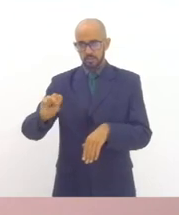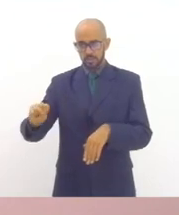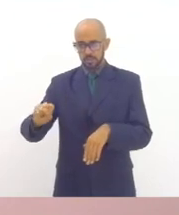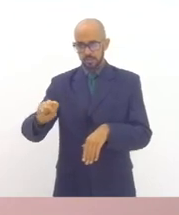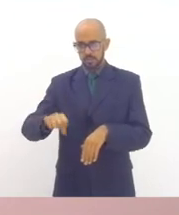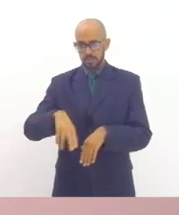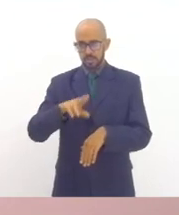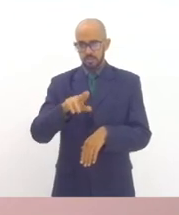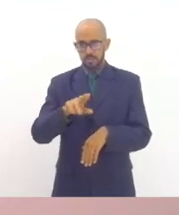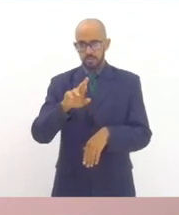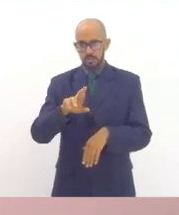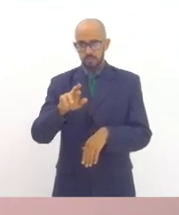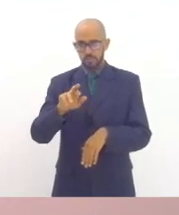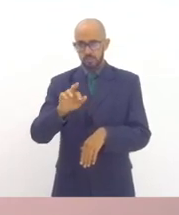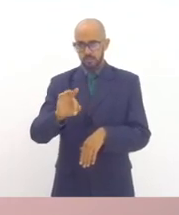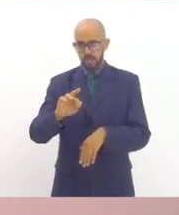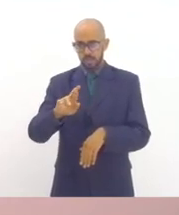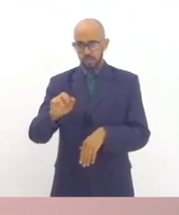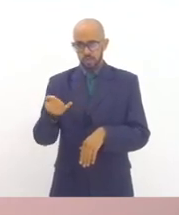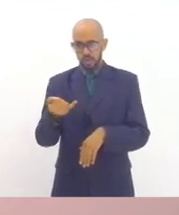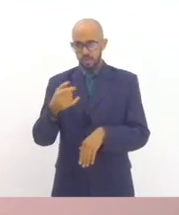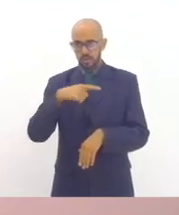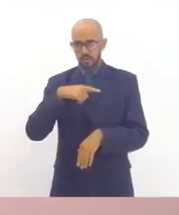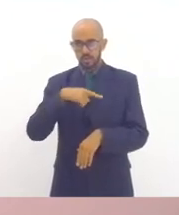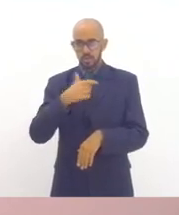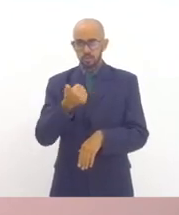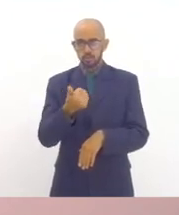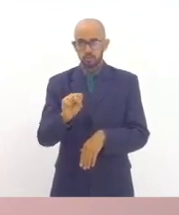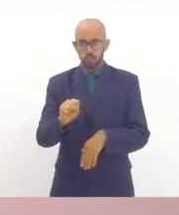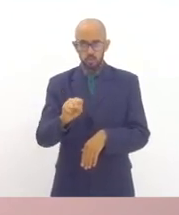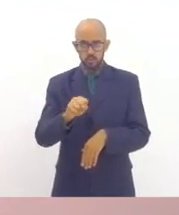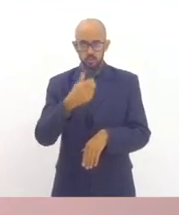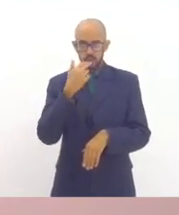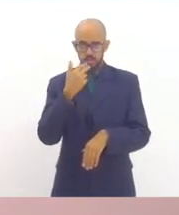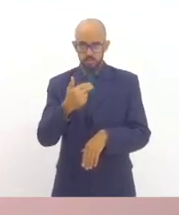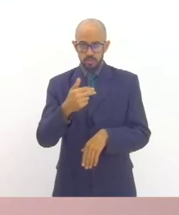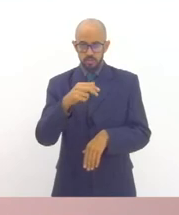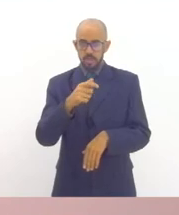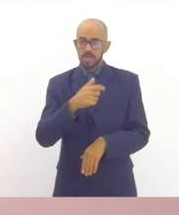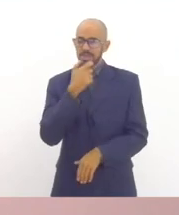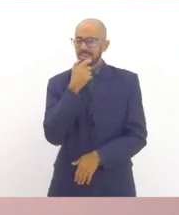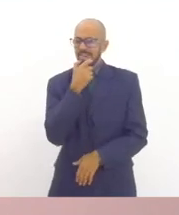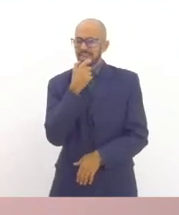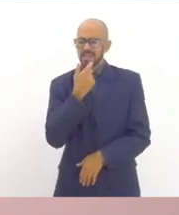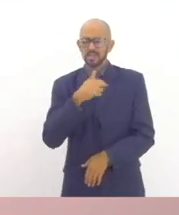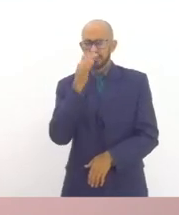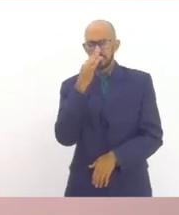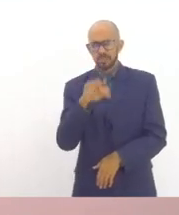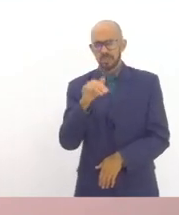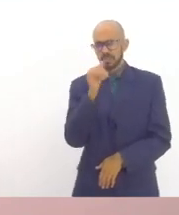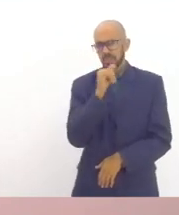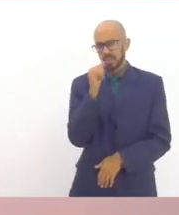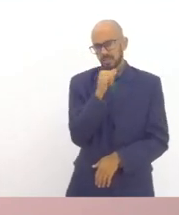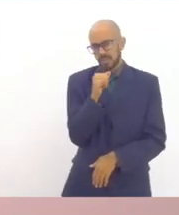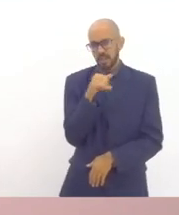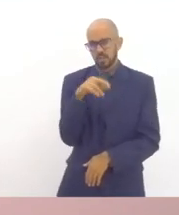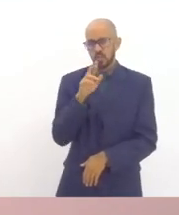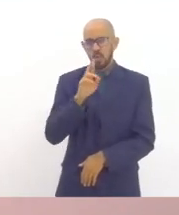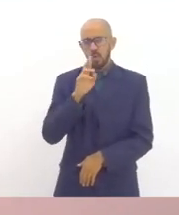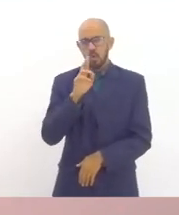umas 18 opções de línguas. A UFRJ tem inglês, francês, italiano, espanhol, alemão, russo,